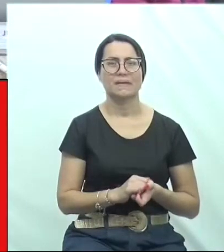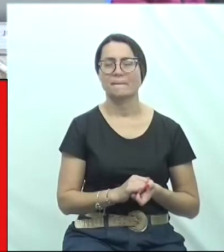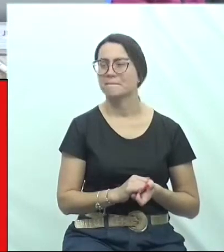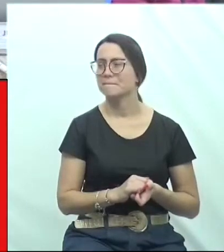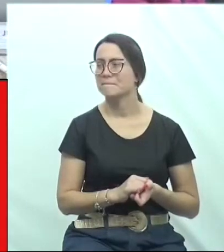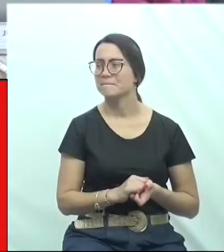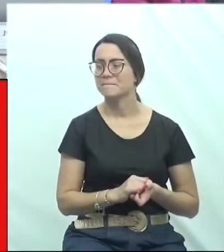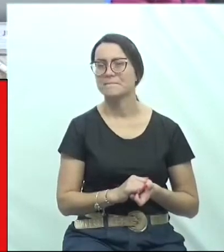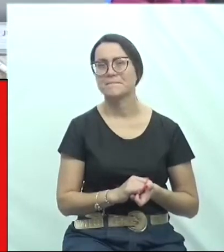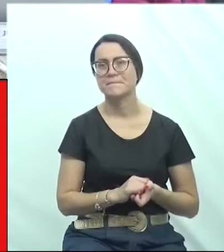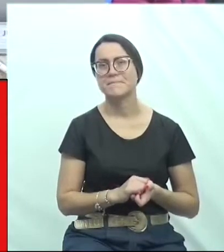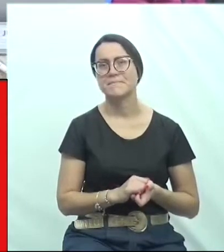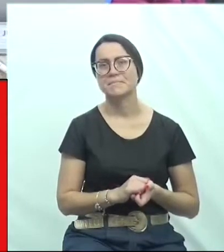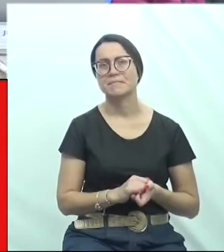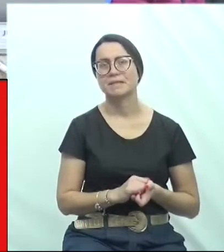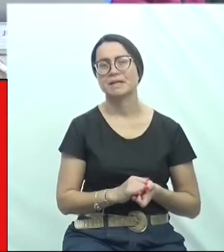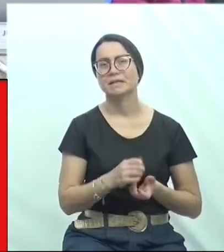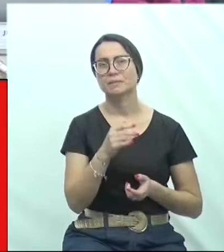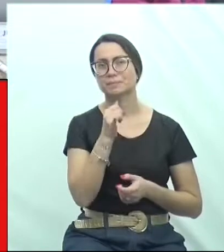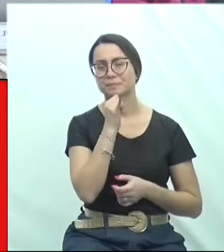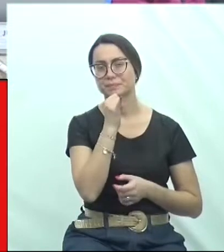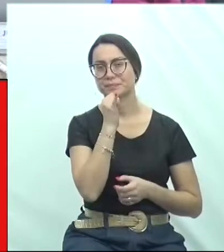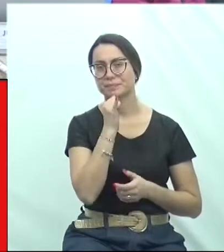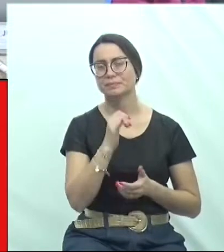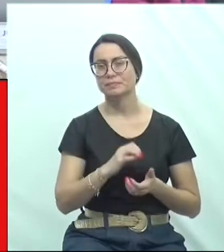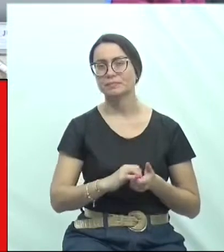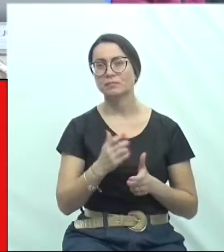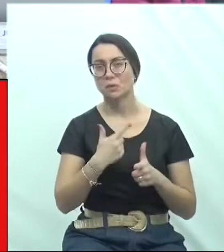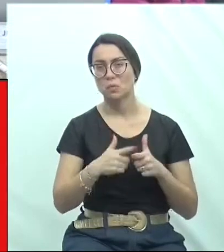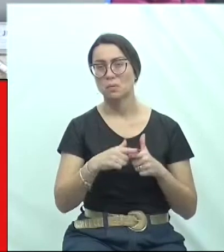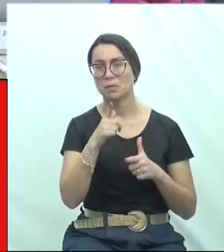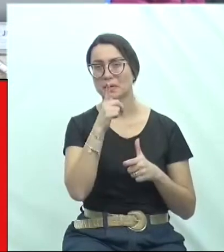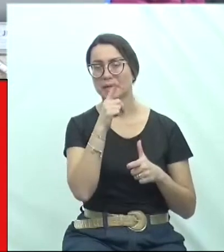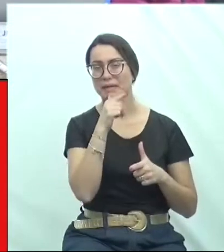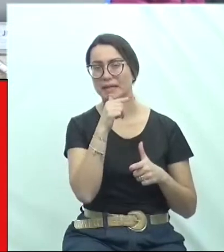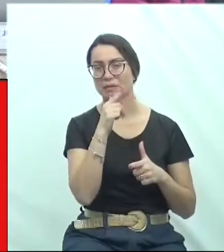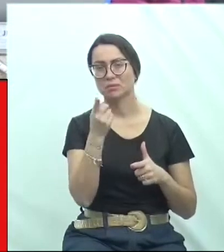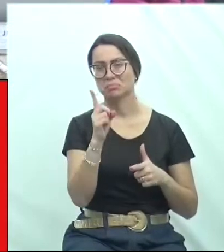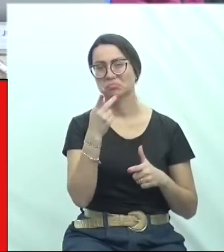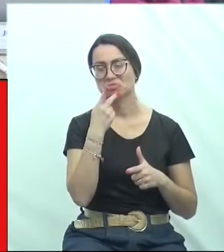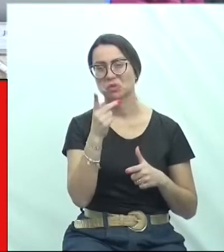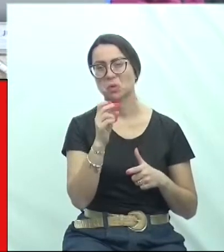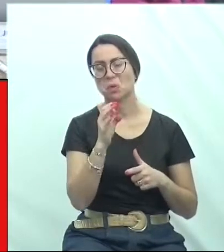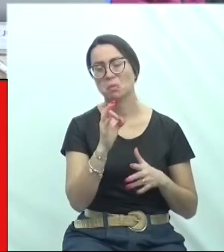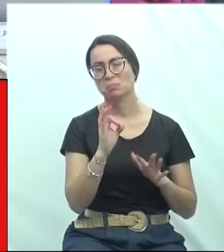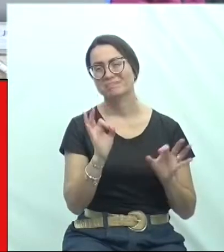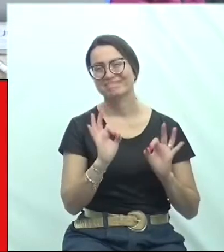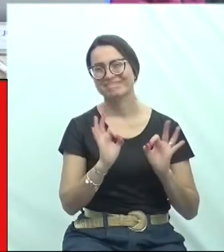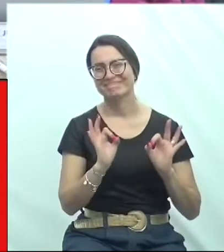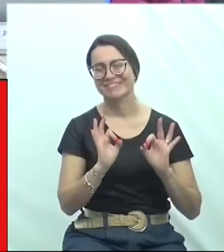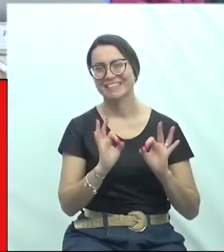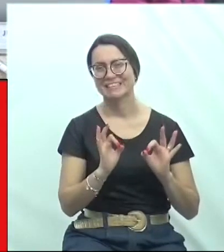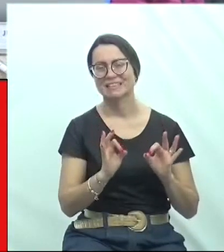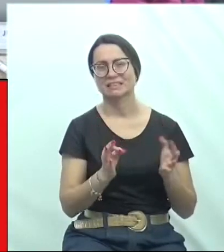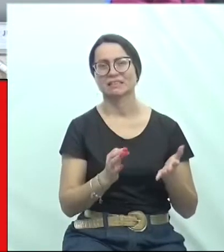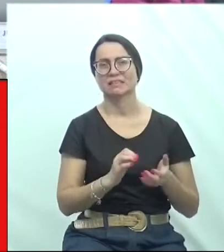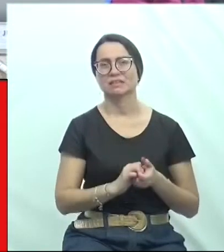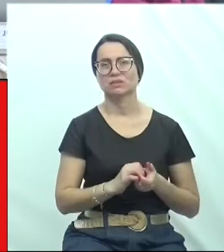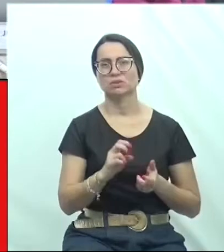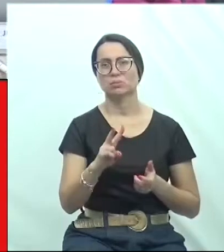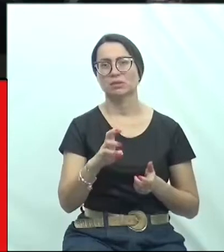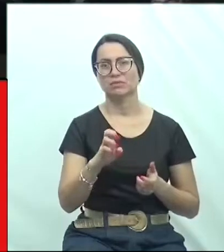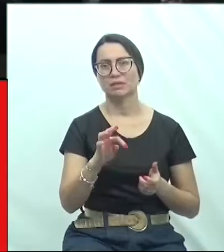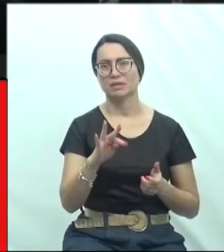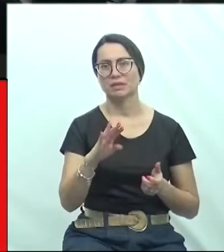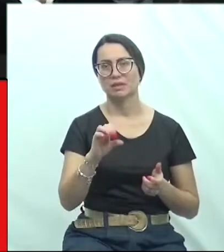questão da contaminação da água, e ali não se falou mais em instalação de ventosas.